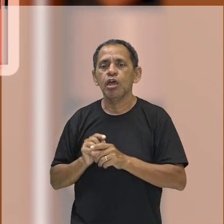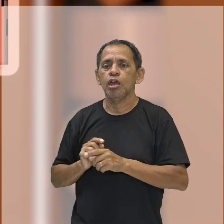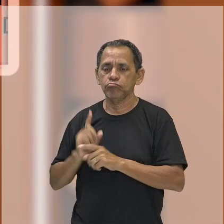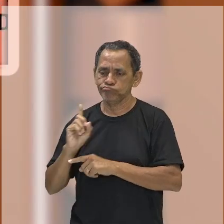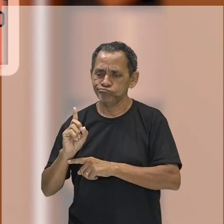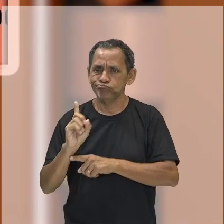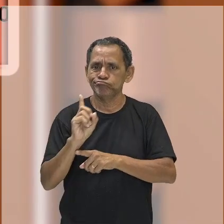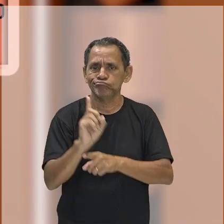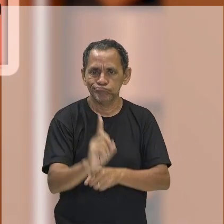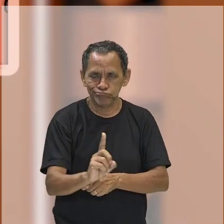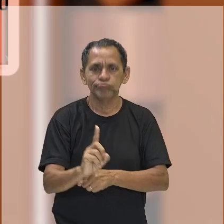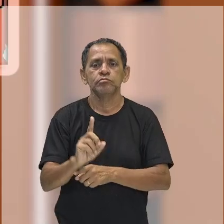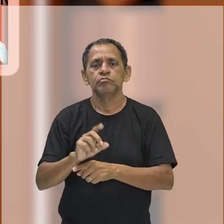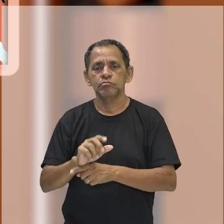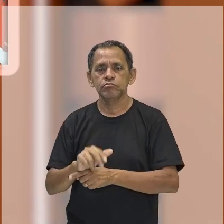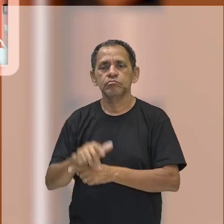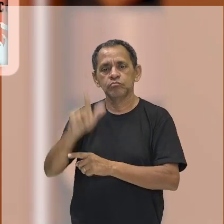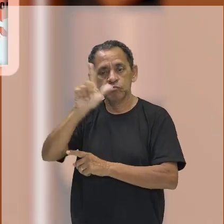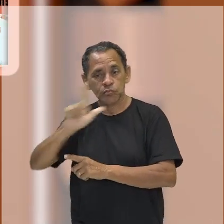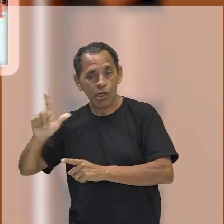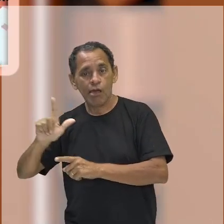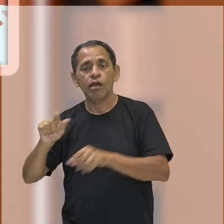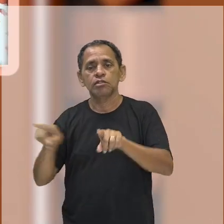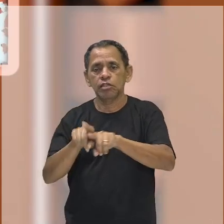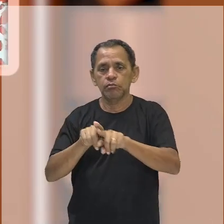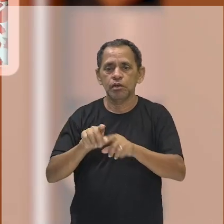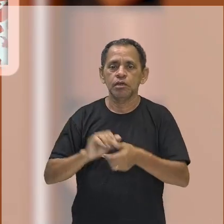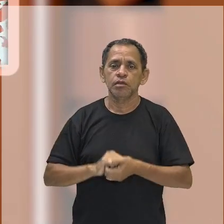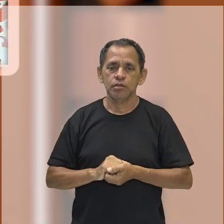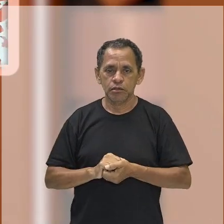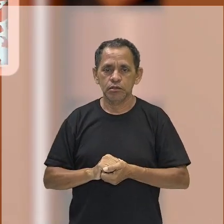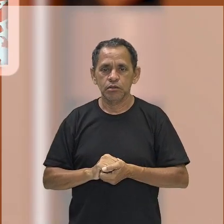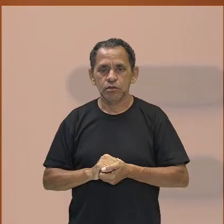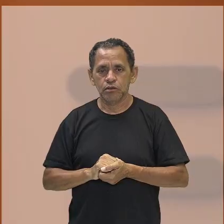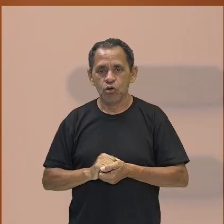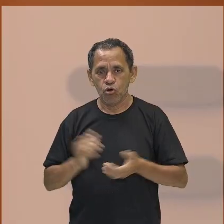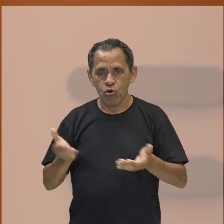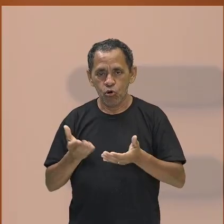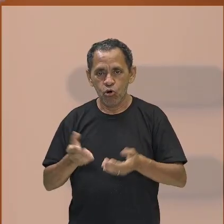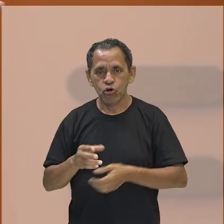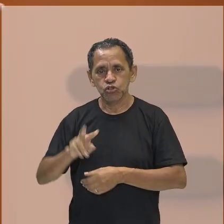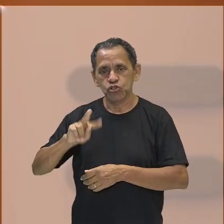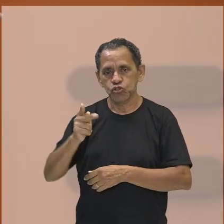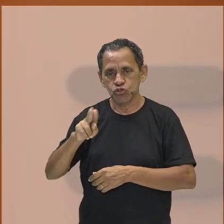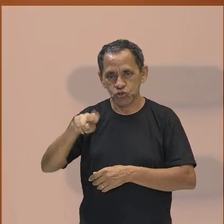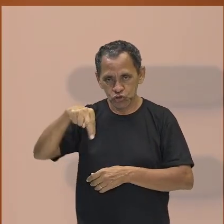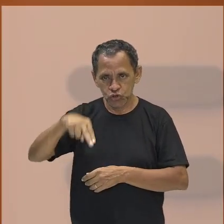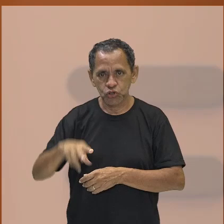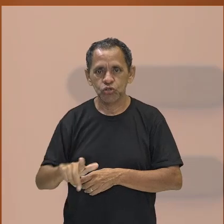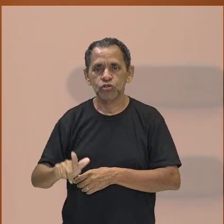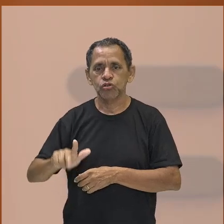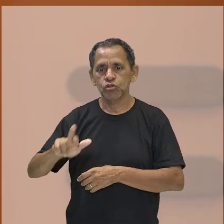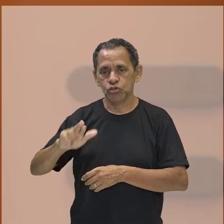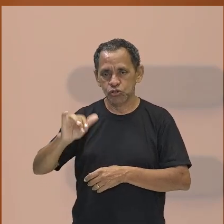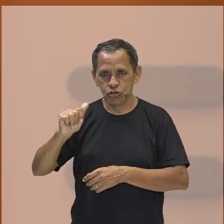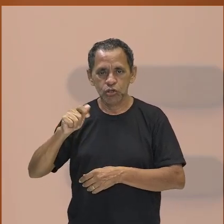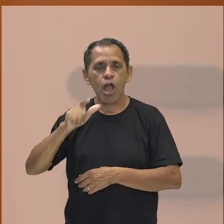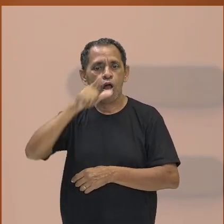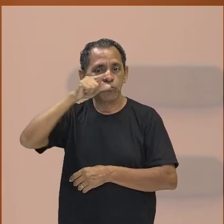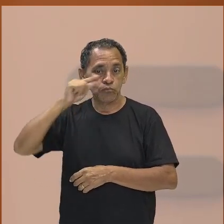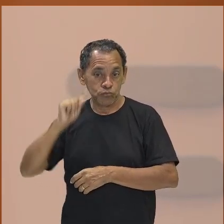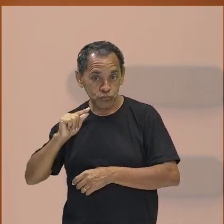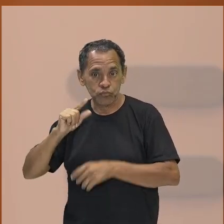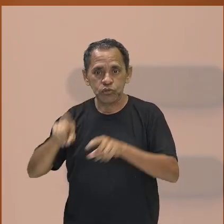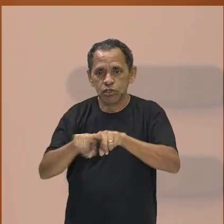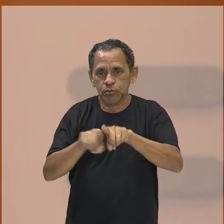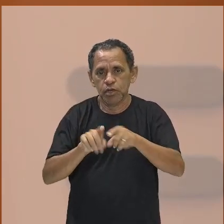Península Itálica. Fixaram-se na região da atual Hungria. Show de bola, não é mesmo? Escolhe aí o nome,